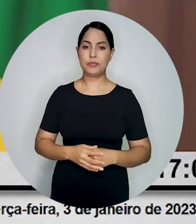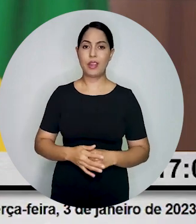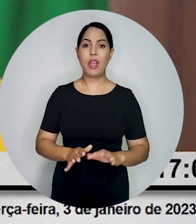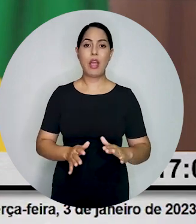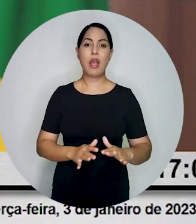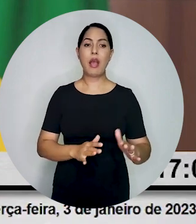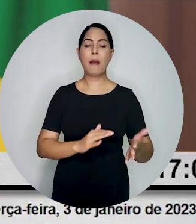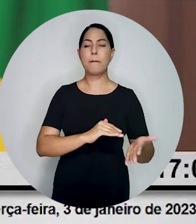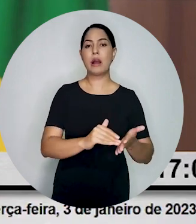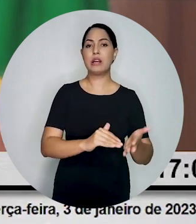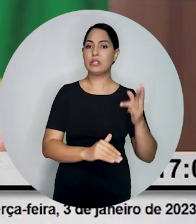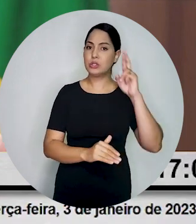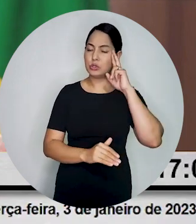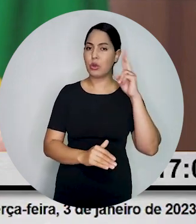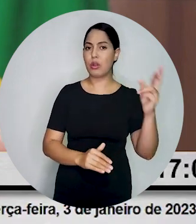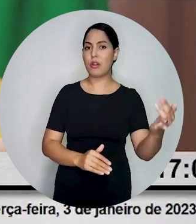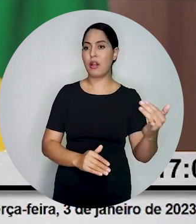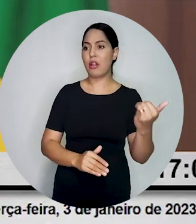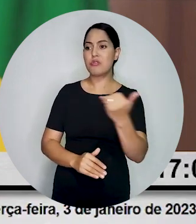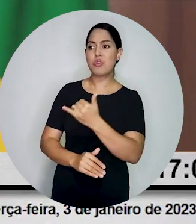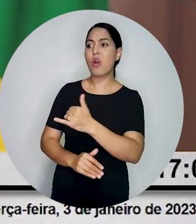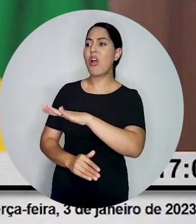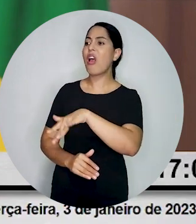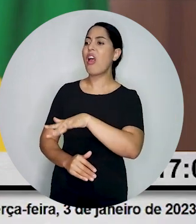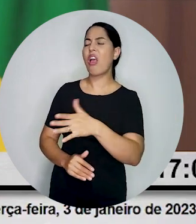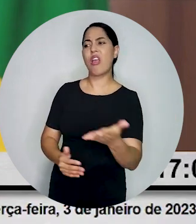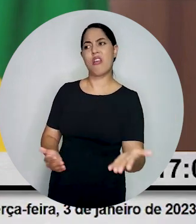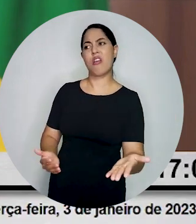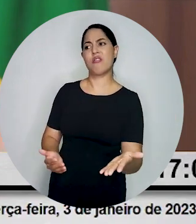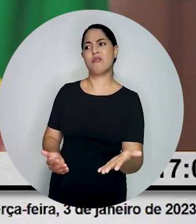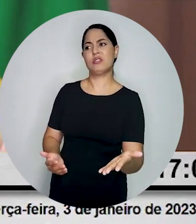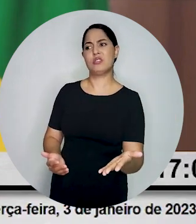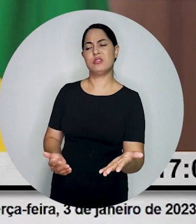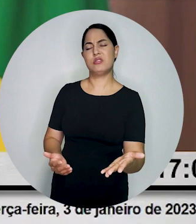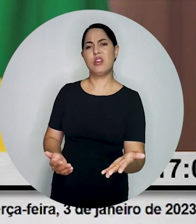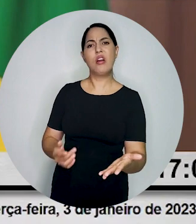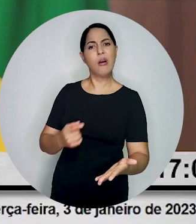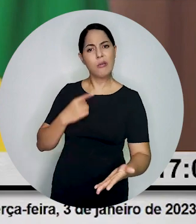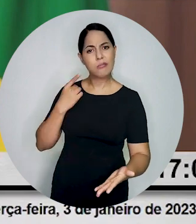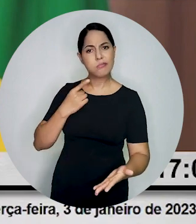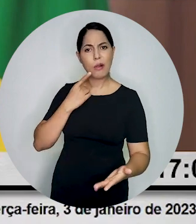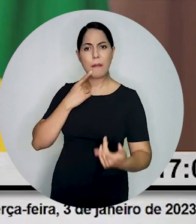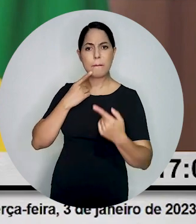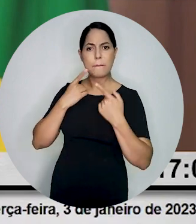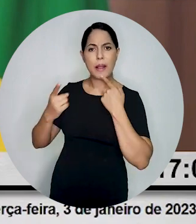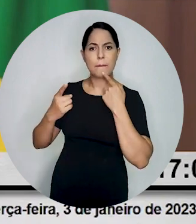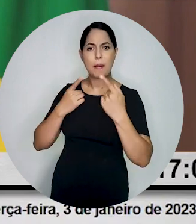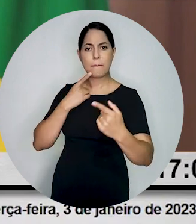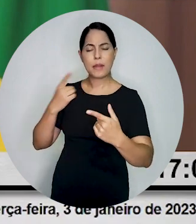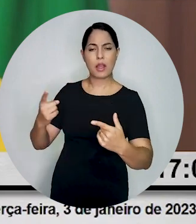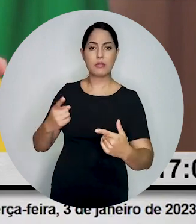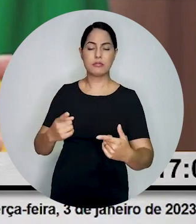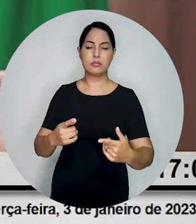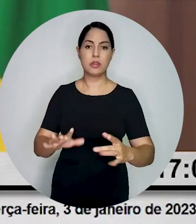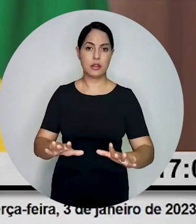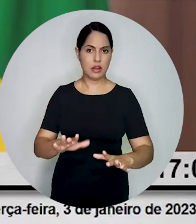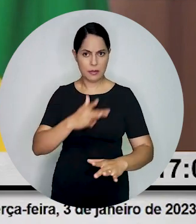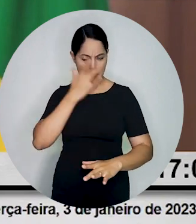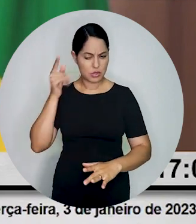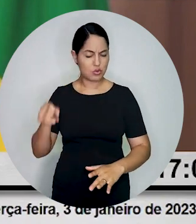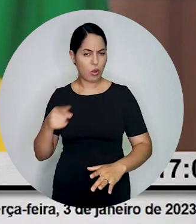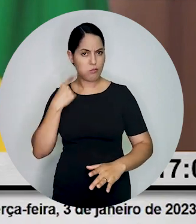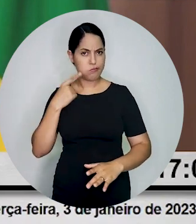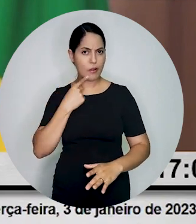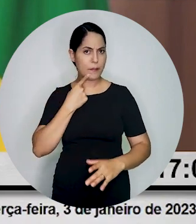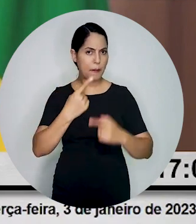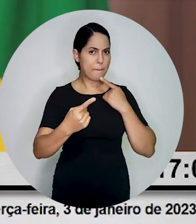advogado. Os donos do escritório também vieram reclamar comigo. E aí um presidente seccional, governador, comentou, os advogados estão reclamando do